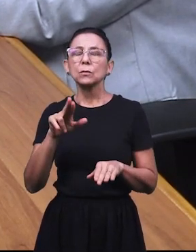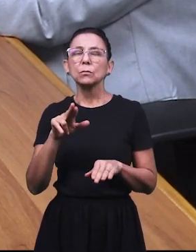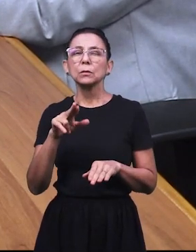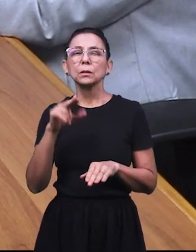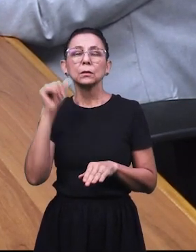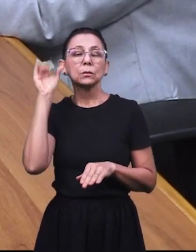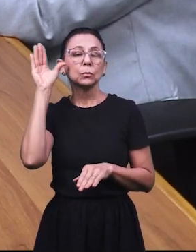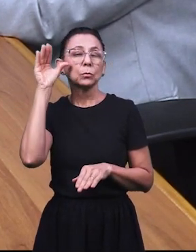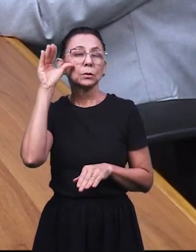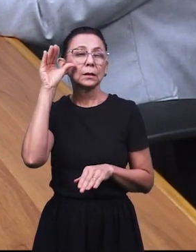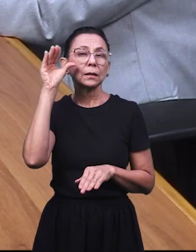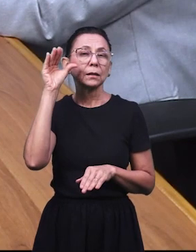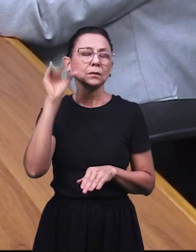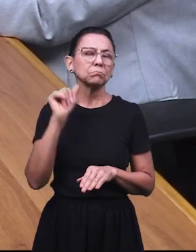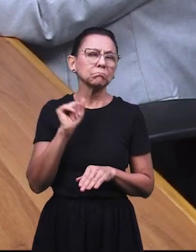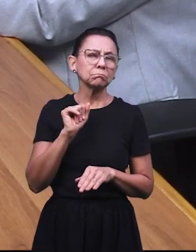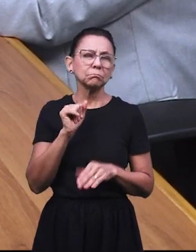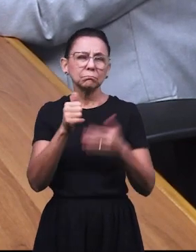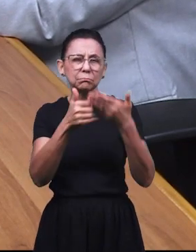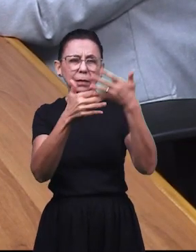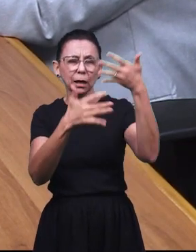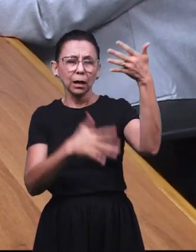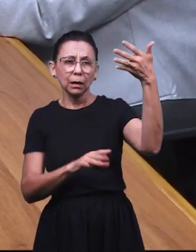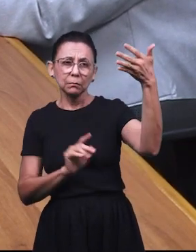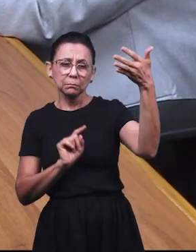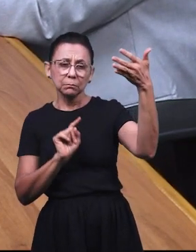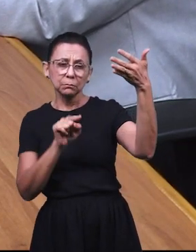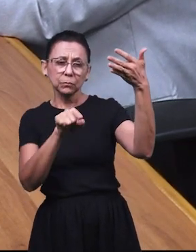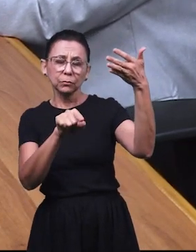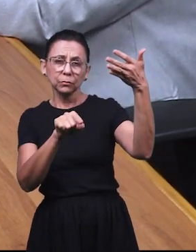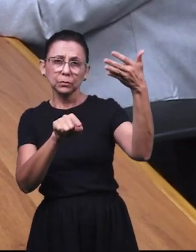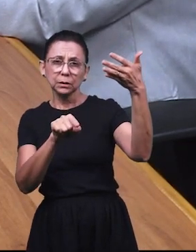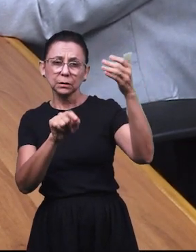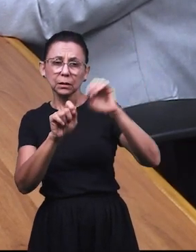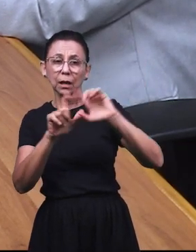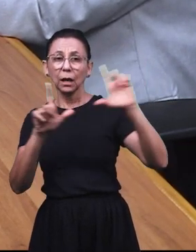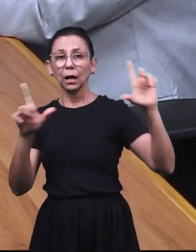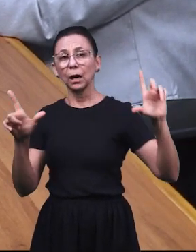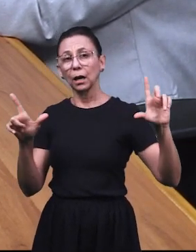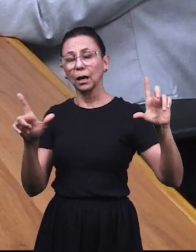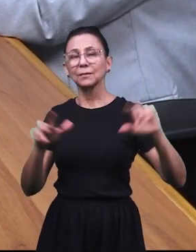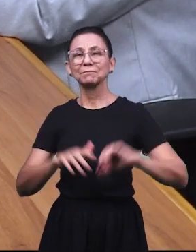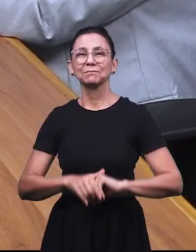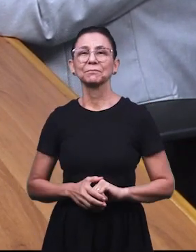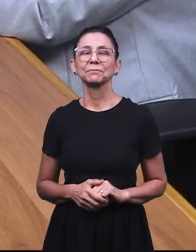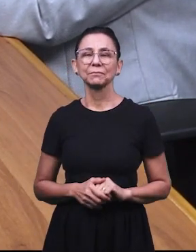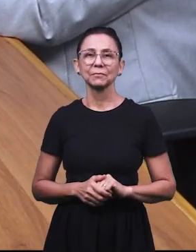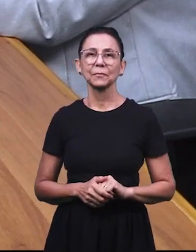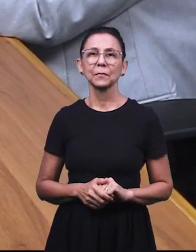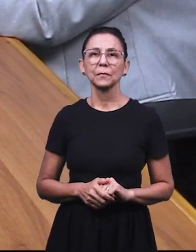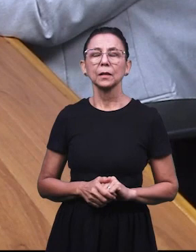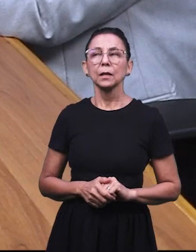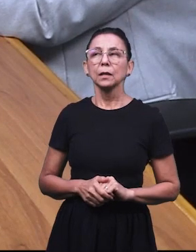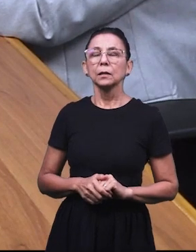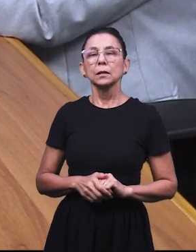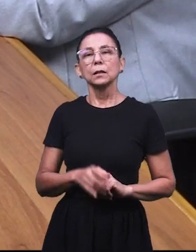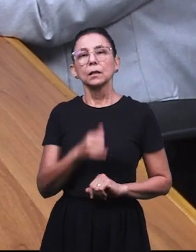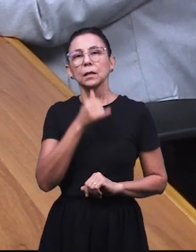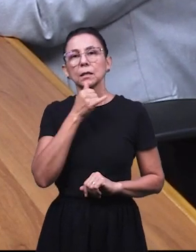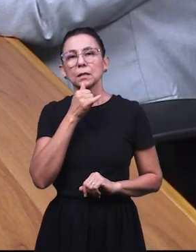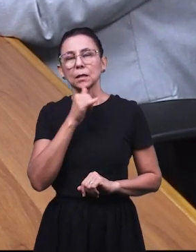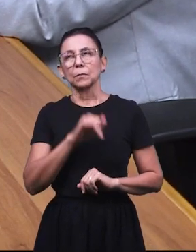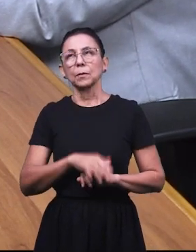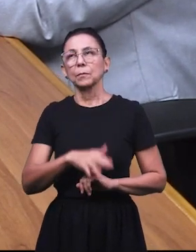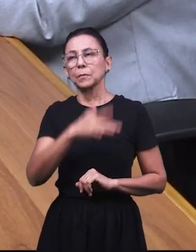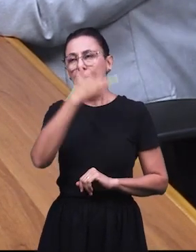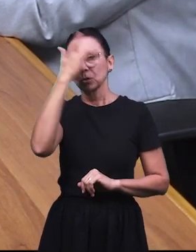a curiosidade de clicar, de acessar e de assistir. Então, a pessoa está assistindo o